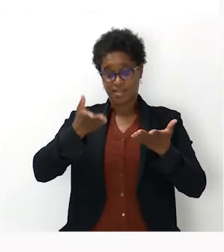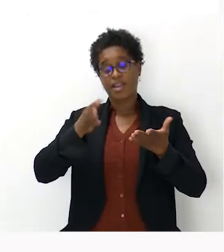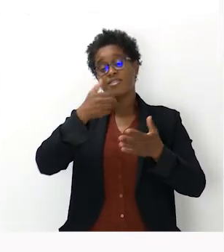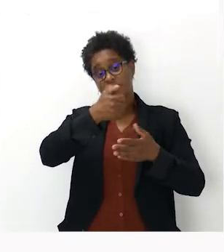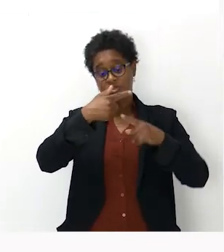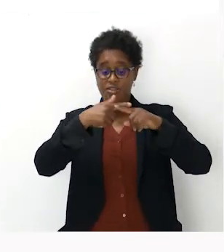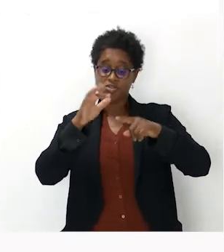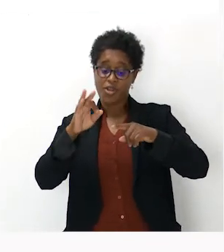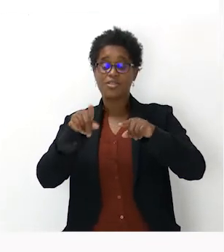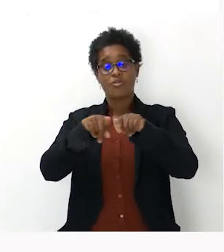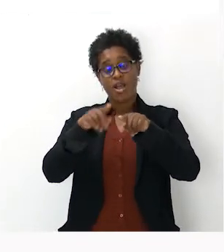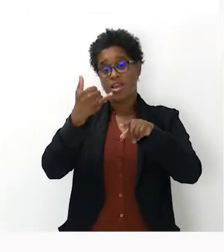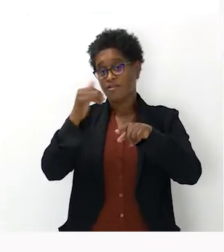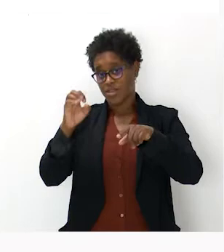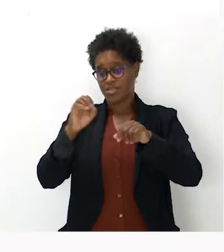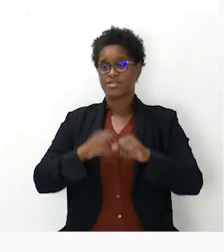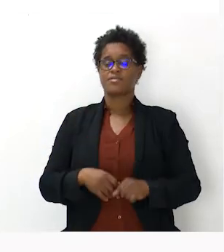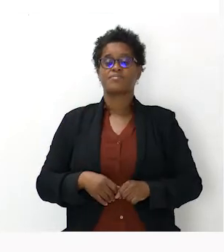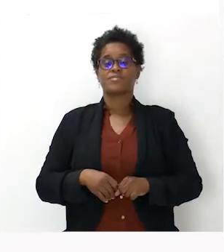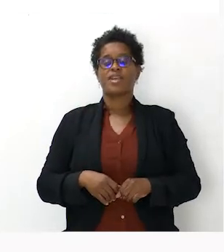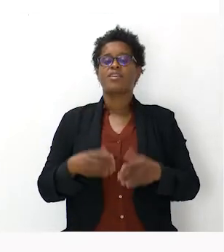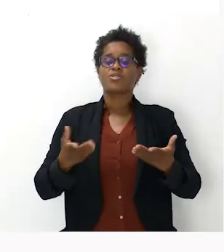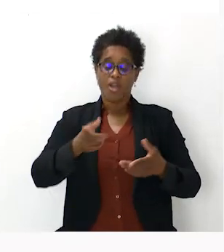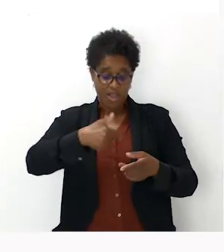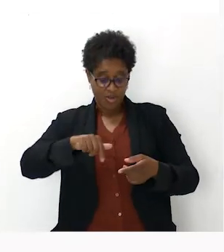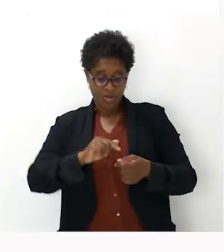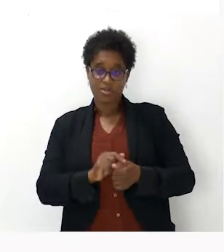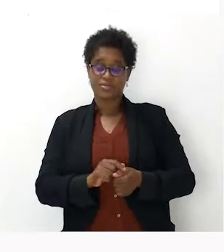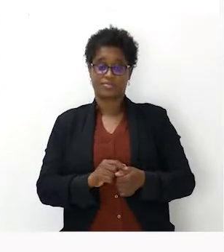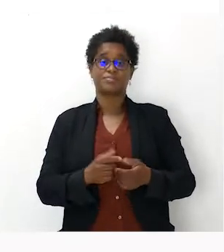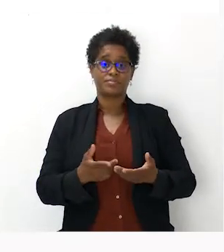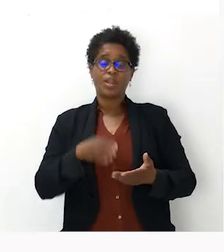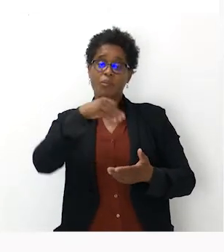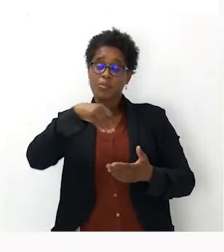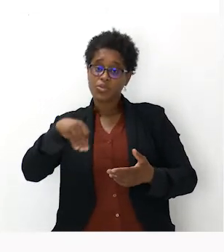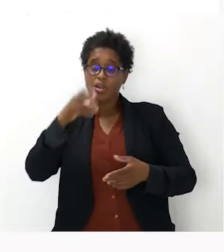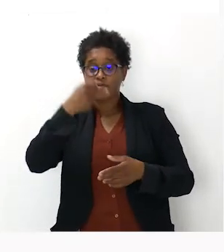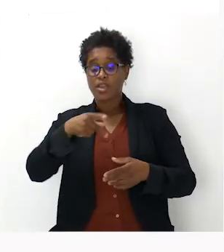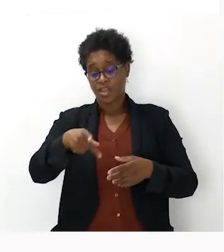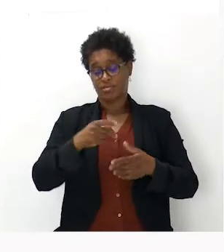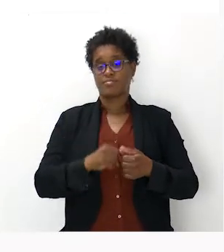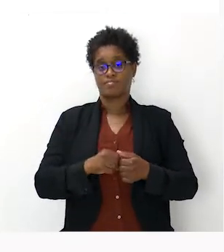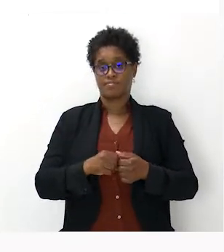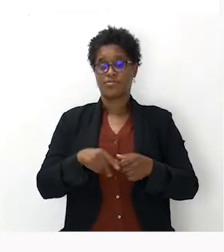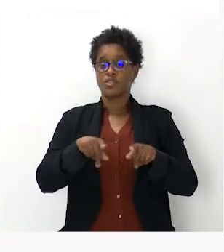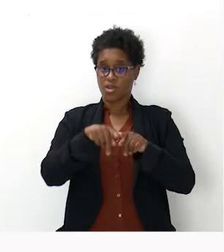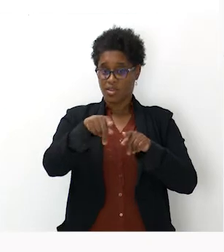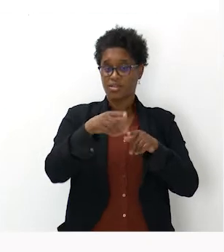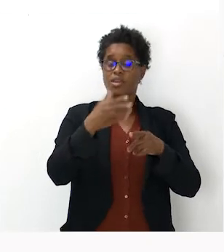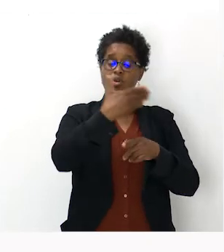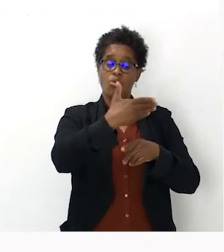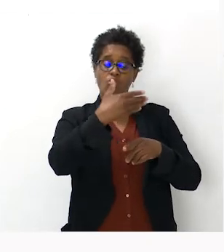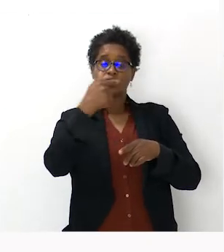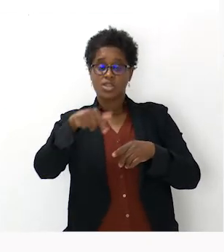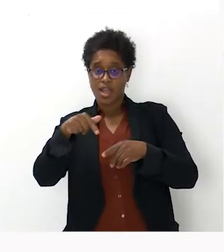5 vezes 4 é igual a 20. A nossa proporção fica dessa forma, que é 1